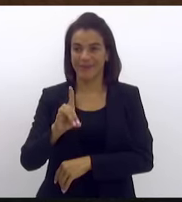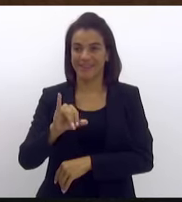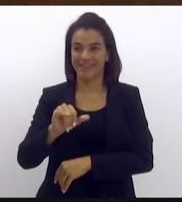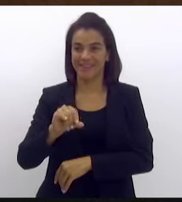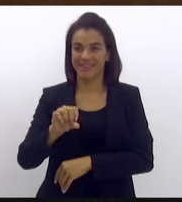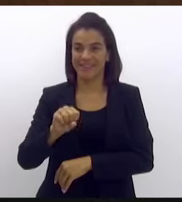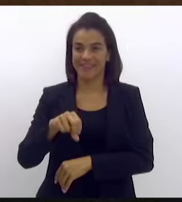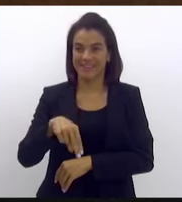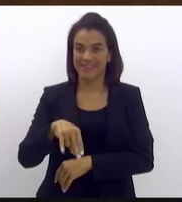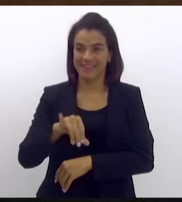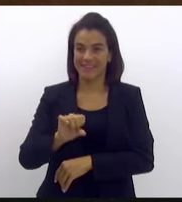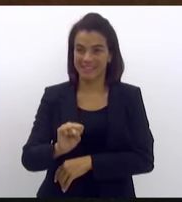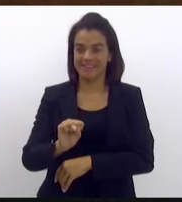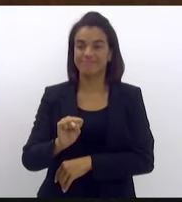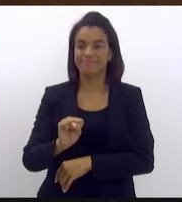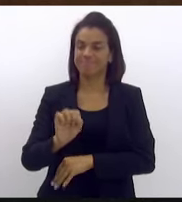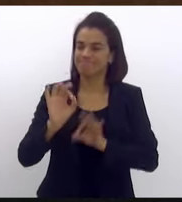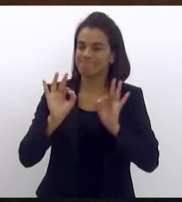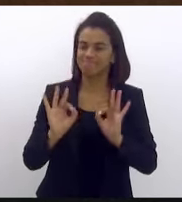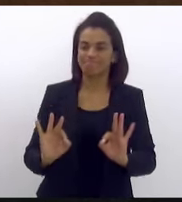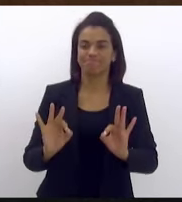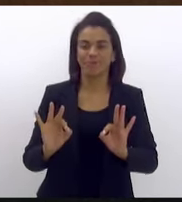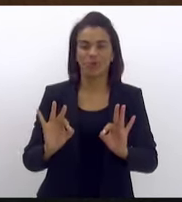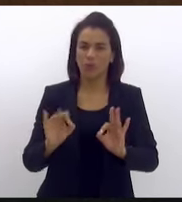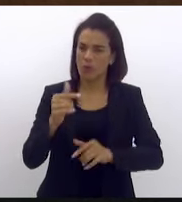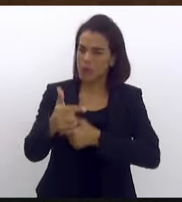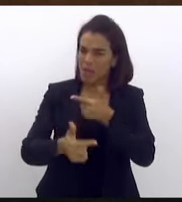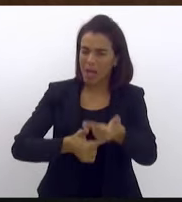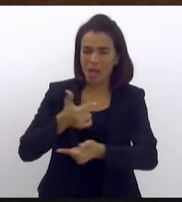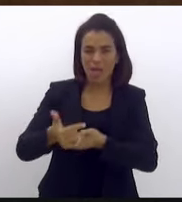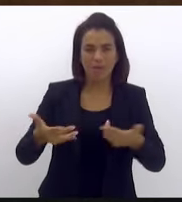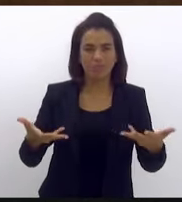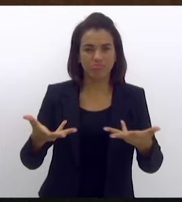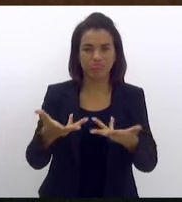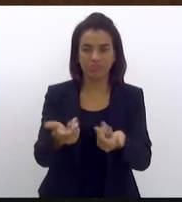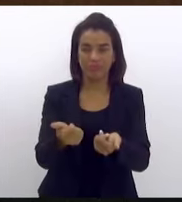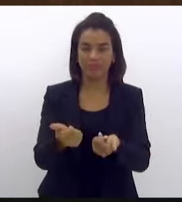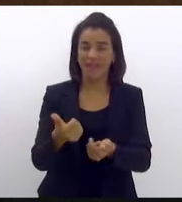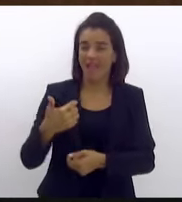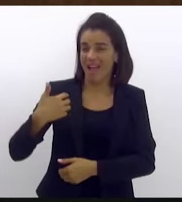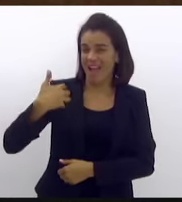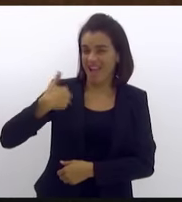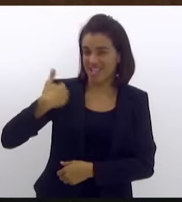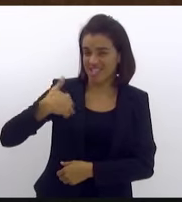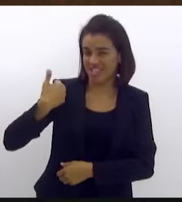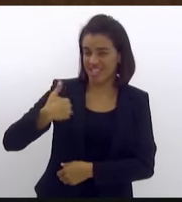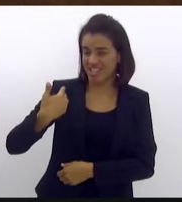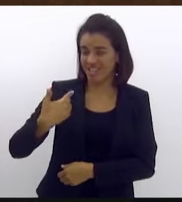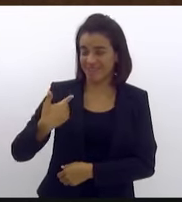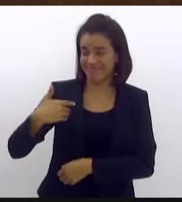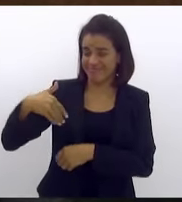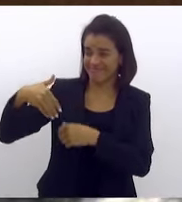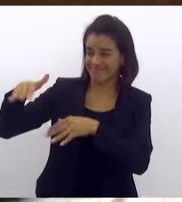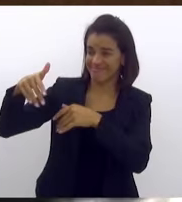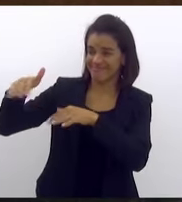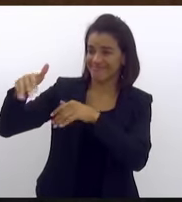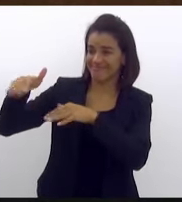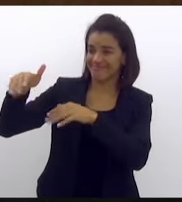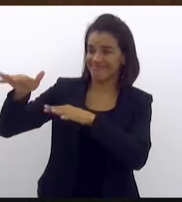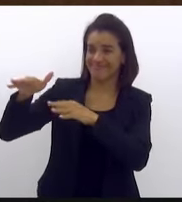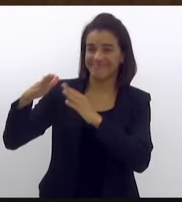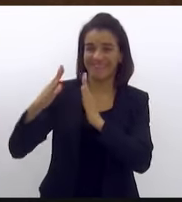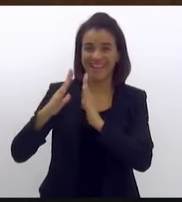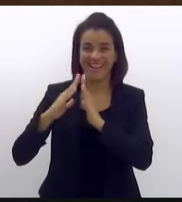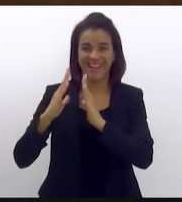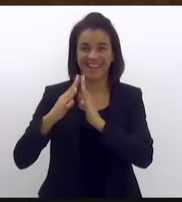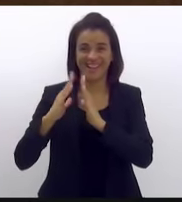senhor. Realmente foi um feito maravilhoso. Mandar os argentinos, nossos irmãos, para casa tranquilo. Foi muito